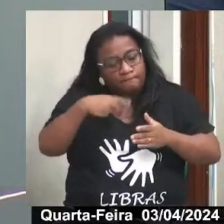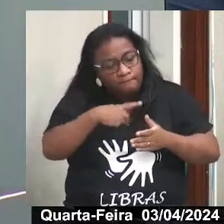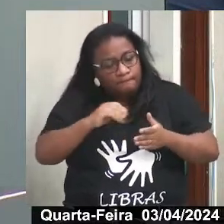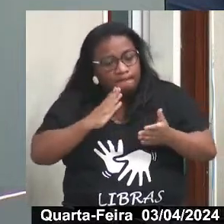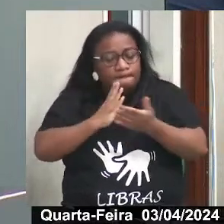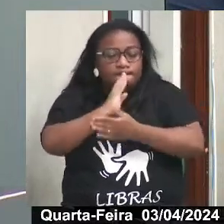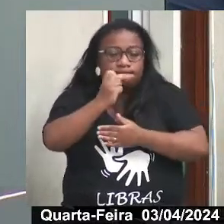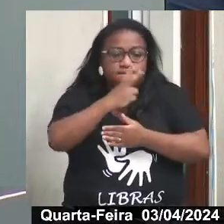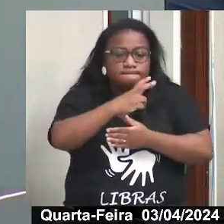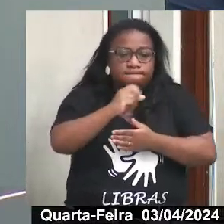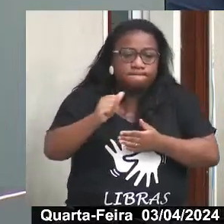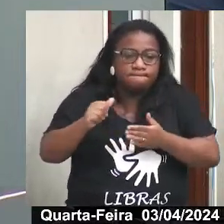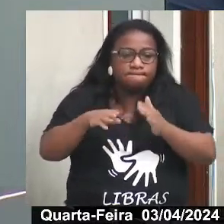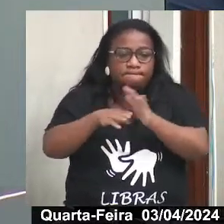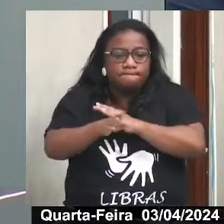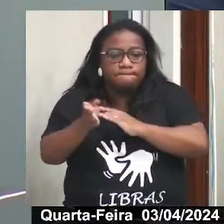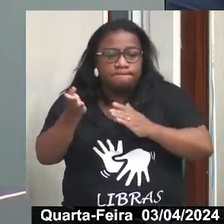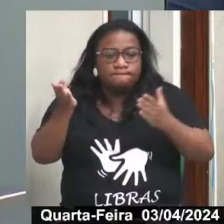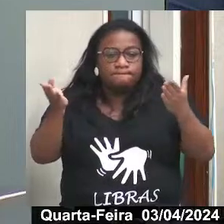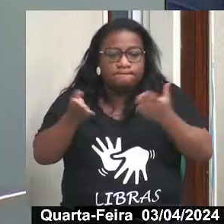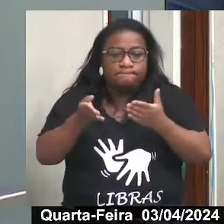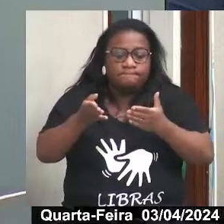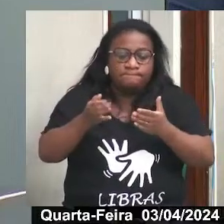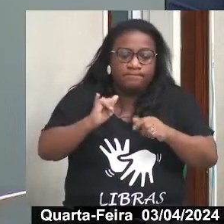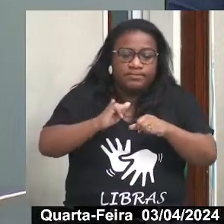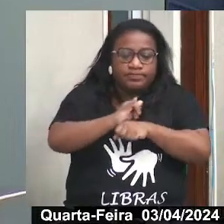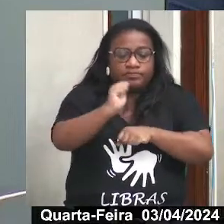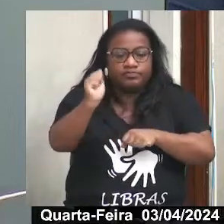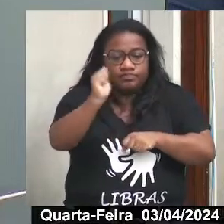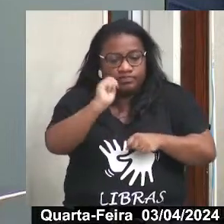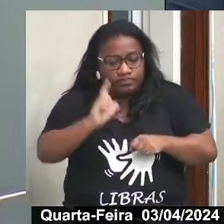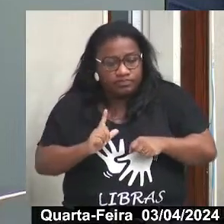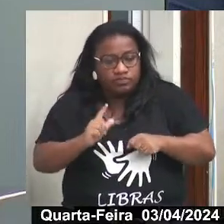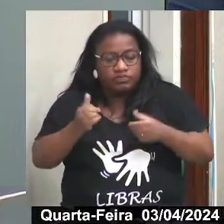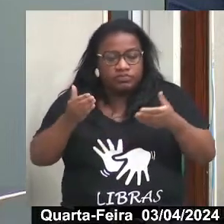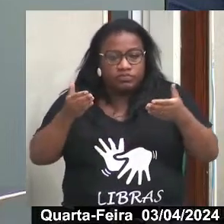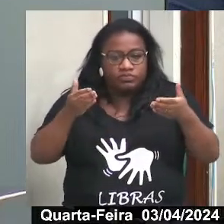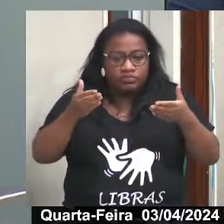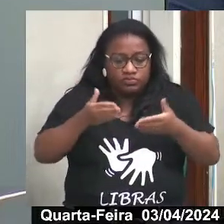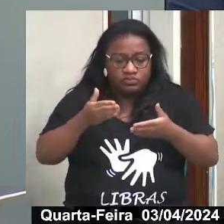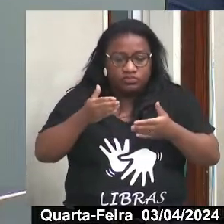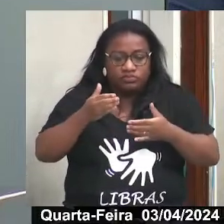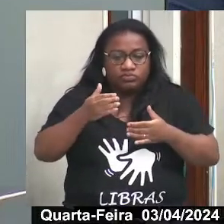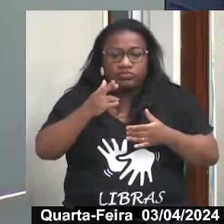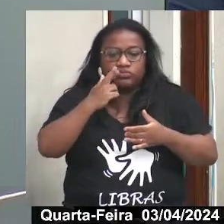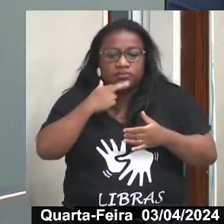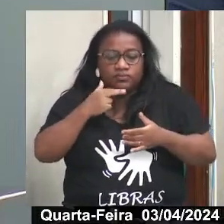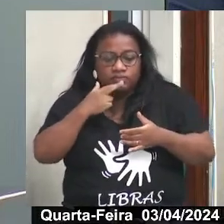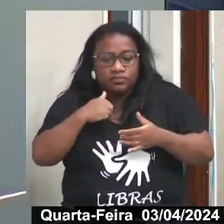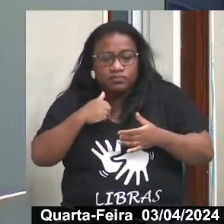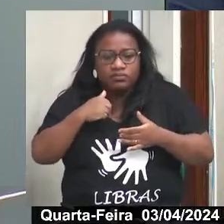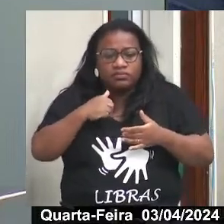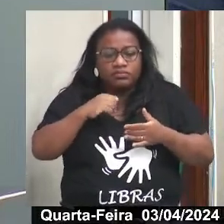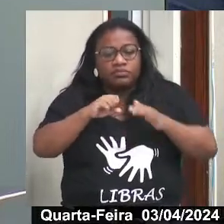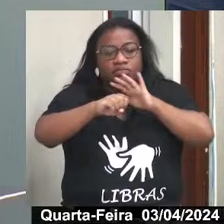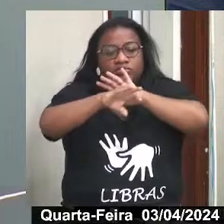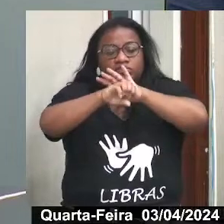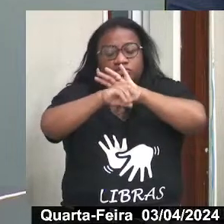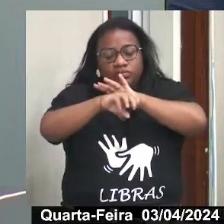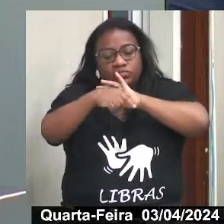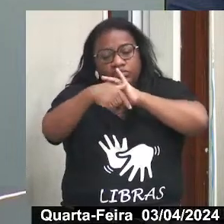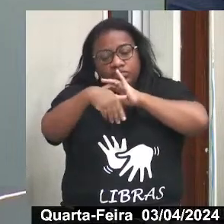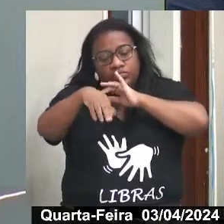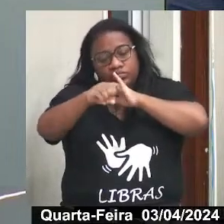votos favoráveis e 4 ausências. Dois vereadores Aline Mão dos Santos, Abel Rodrigo Arantes, Renato Luiz Costa Barbosa, Ricardo Almeida dos Santos.